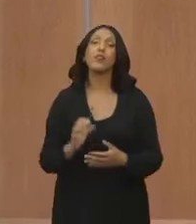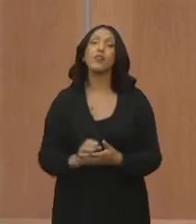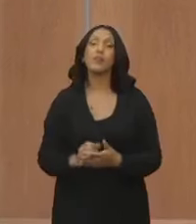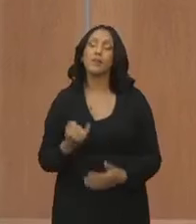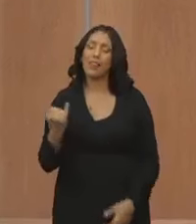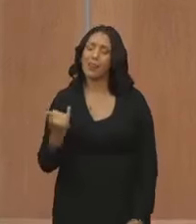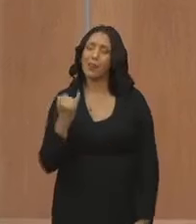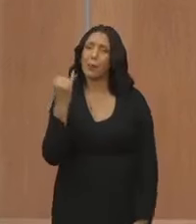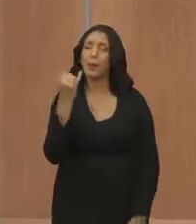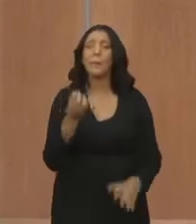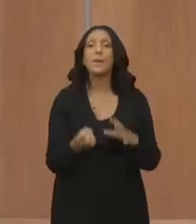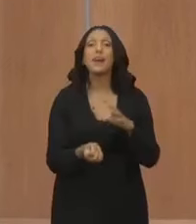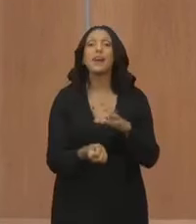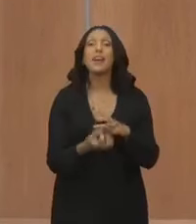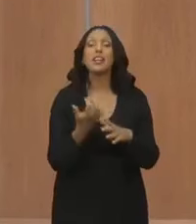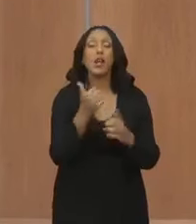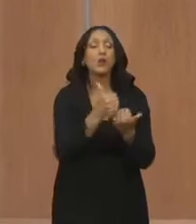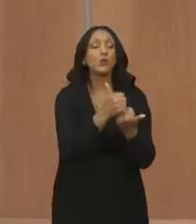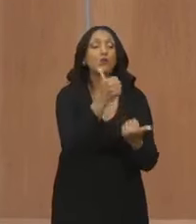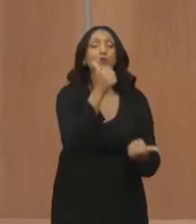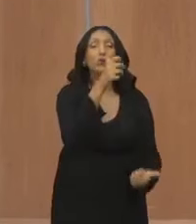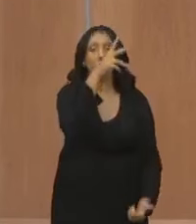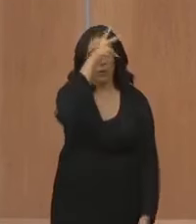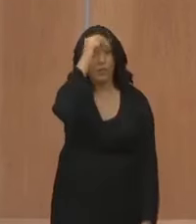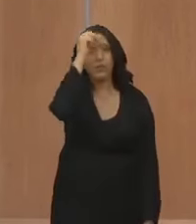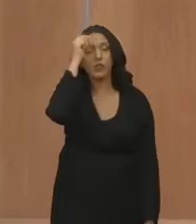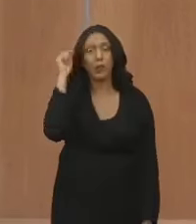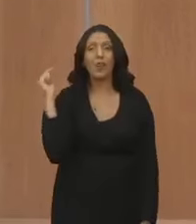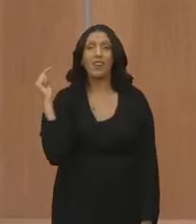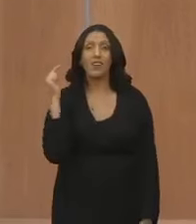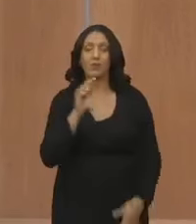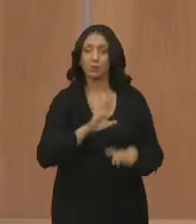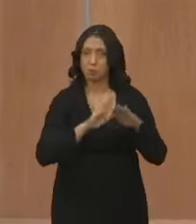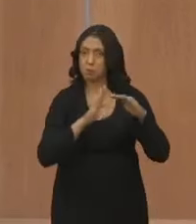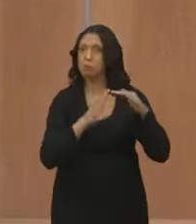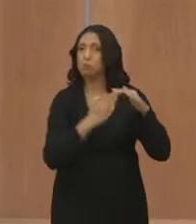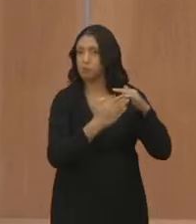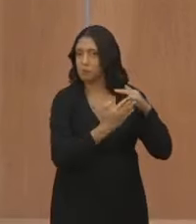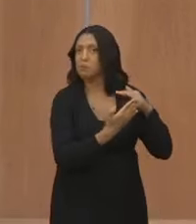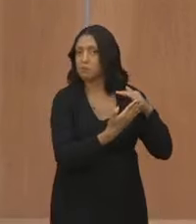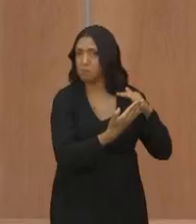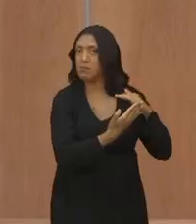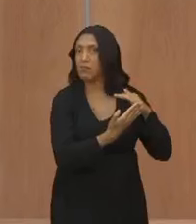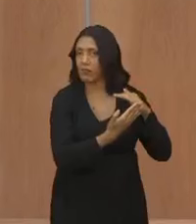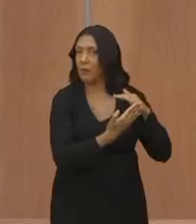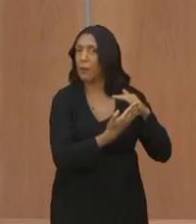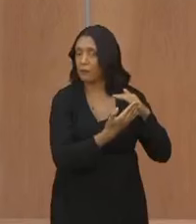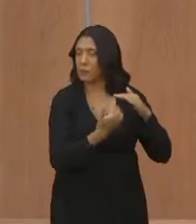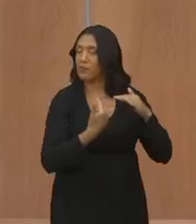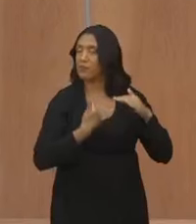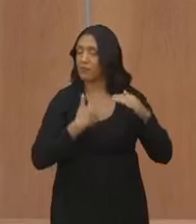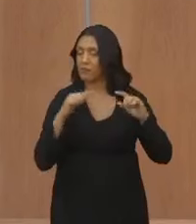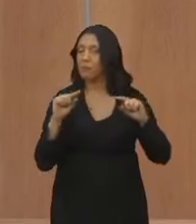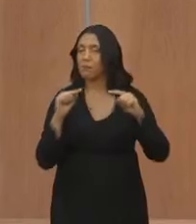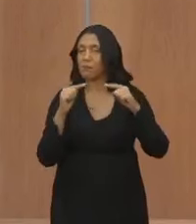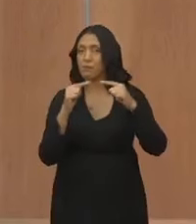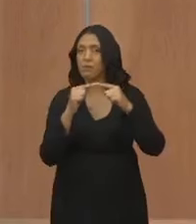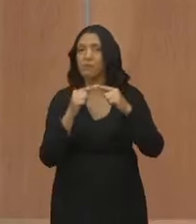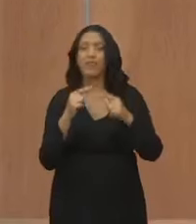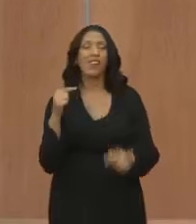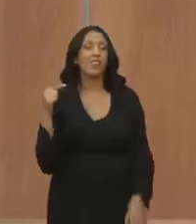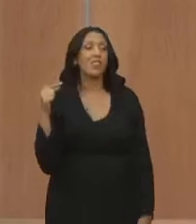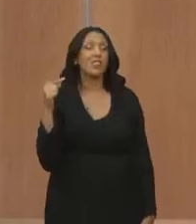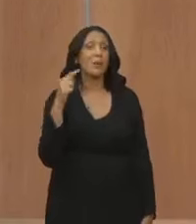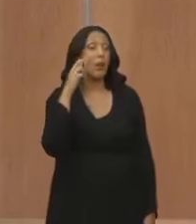dessa subprefeitura no Veranejal. Veranejal esse que há muitos anos faz uma luta grande aqui na nossa